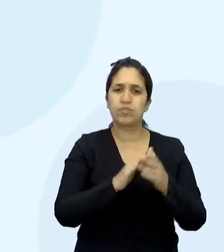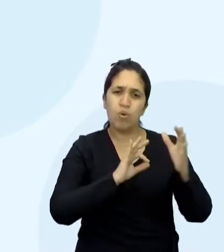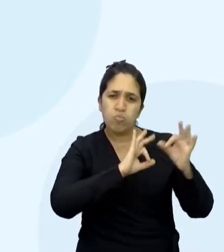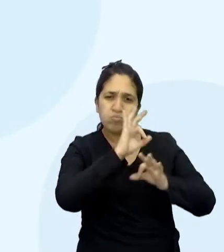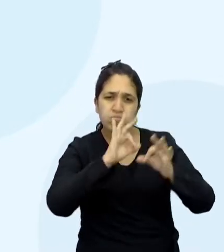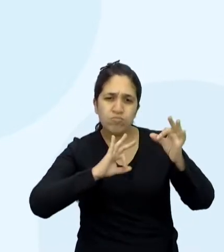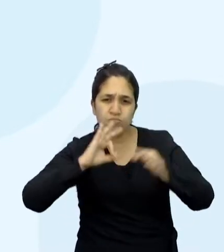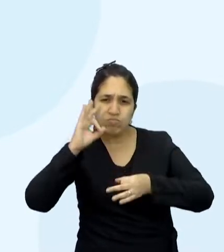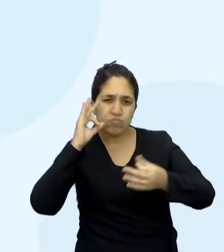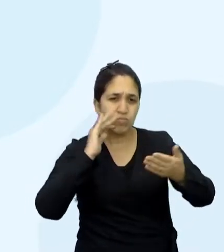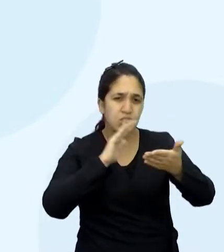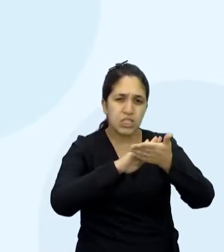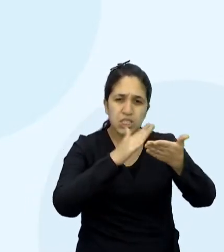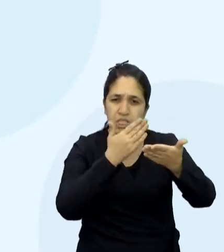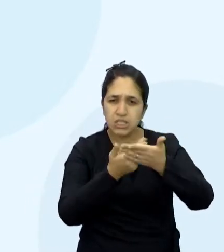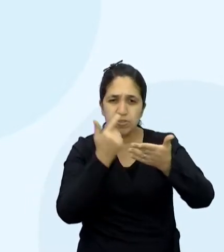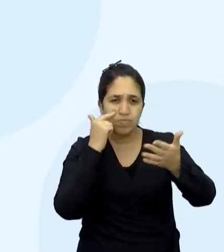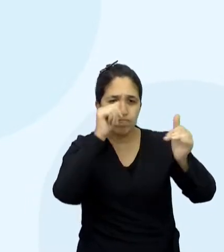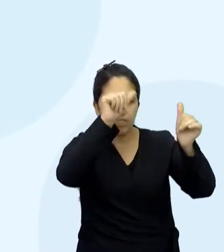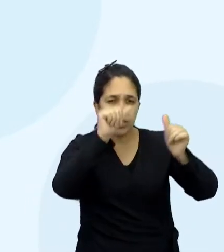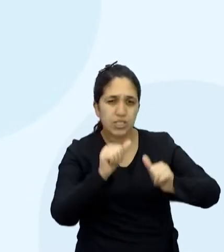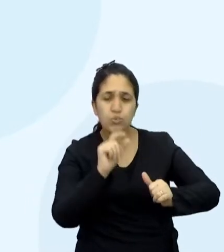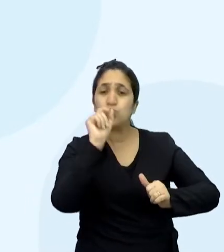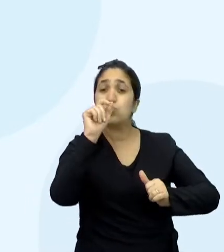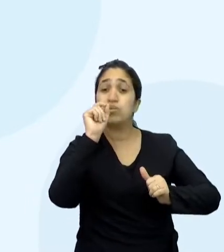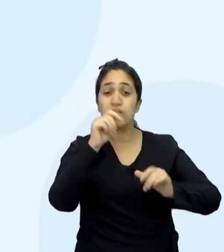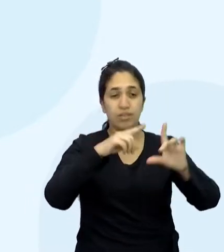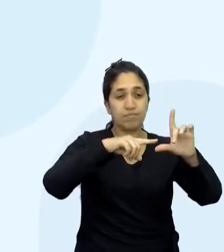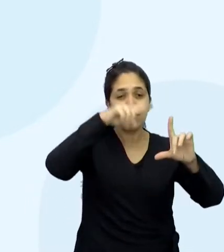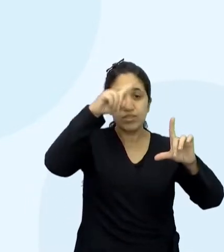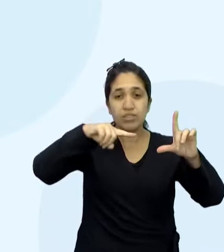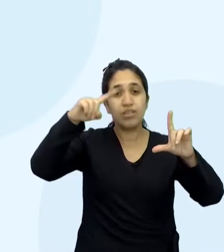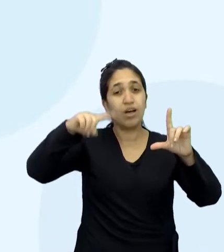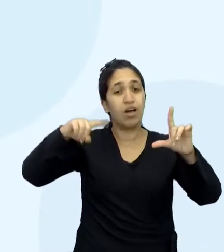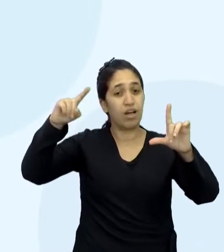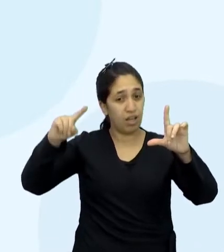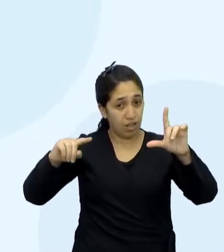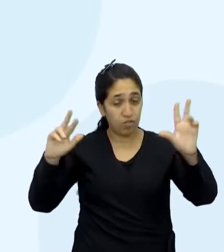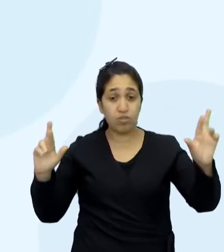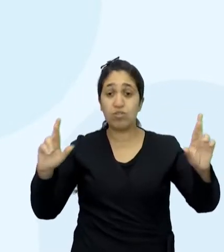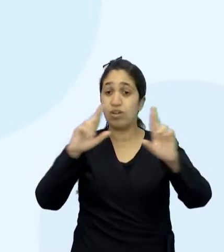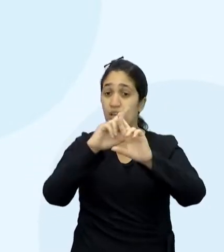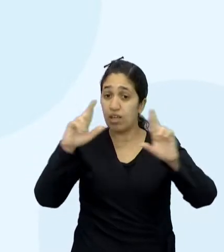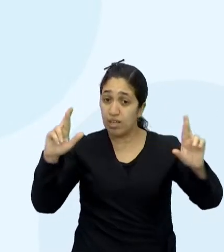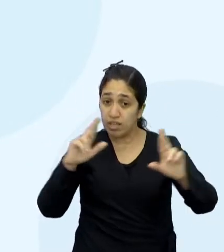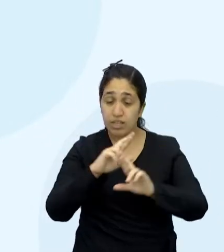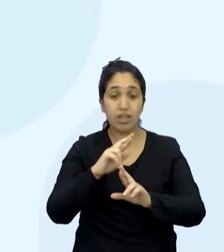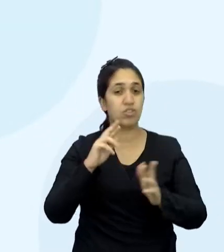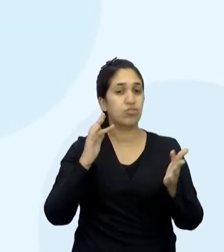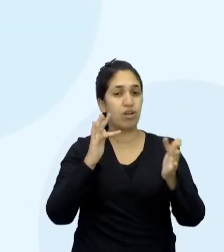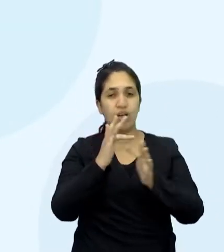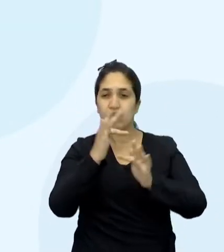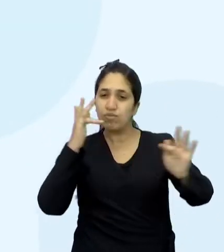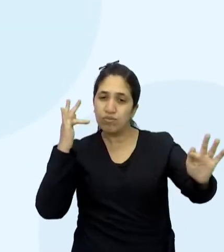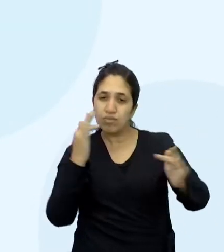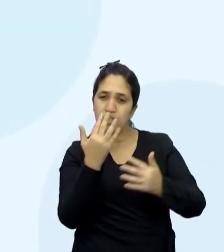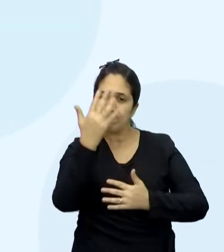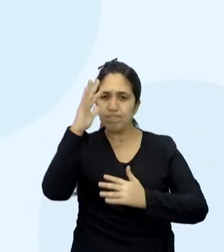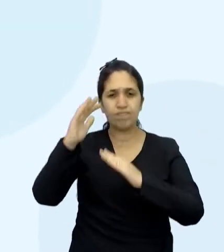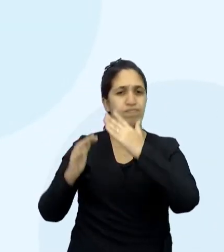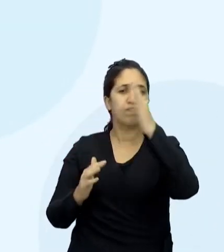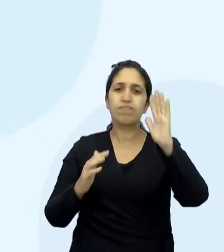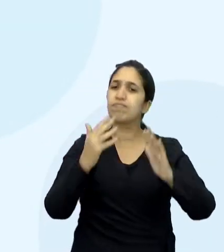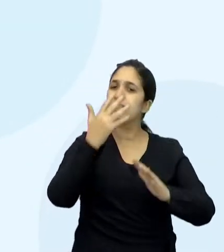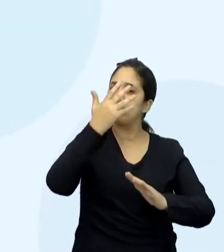construção, interpretação e análise de gráficos relacionados a fenômenos físicos, e a gente tentou pegar